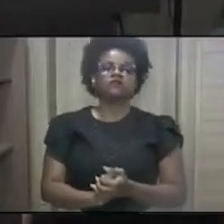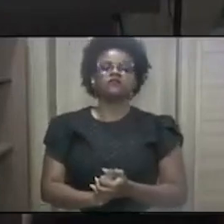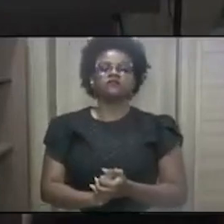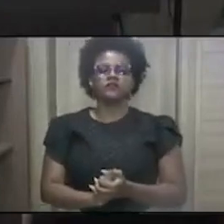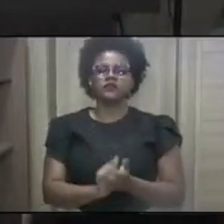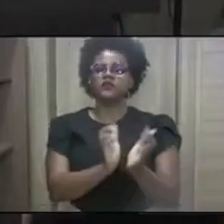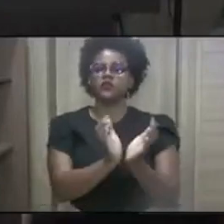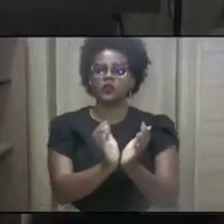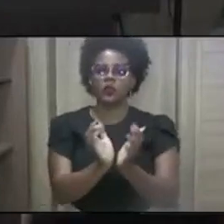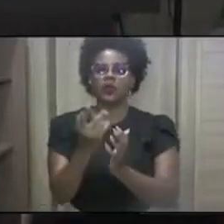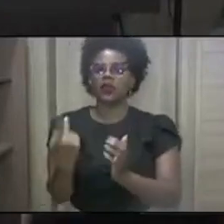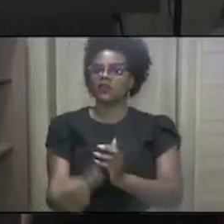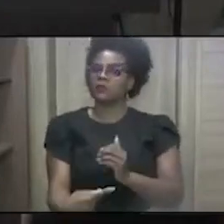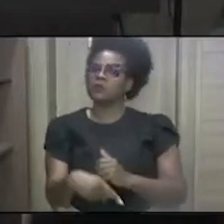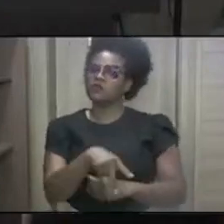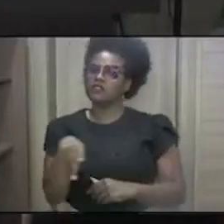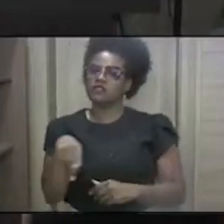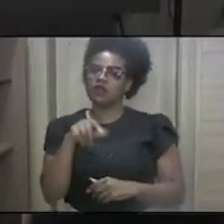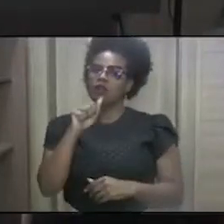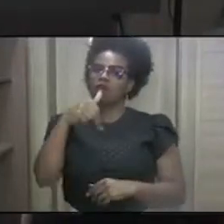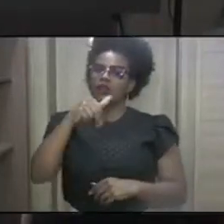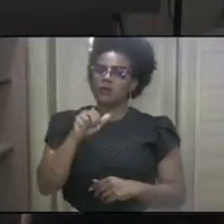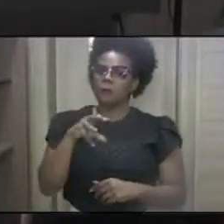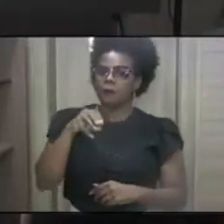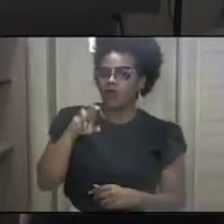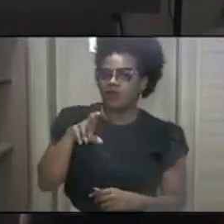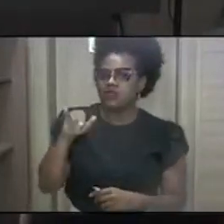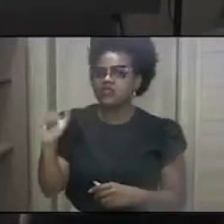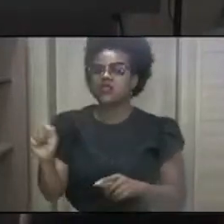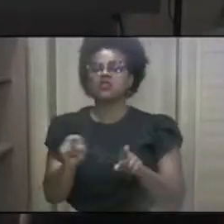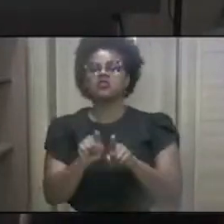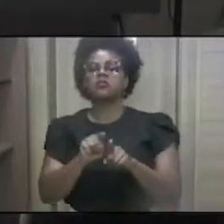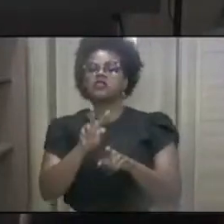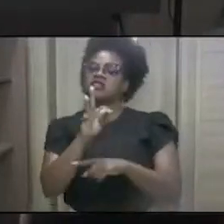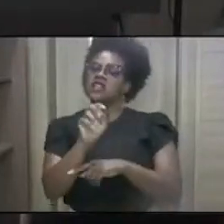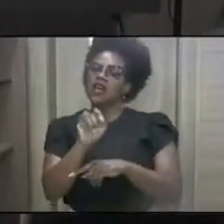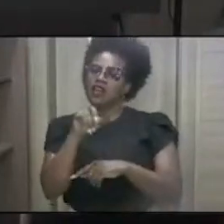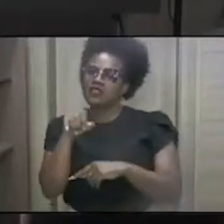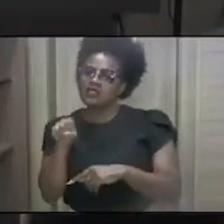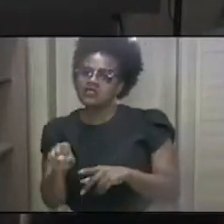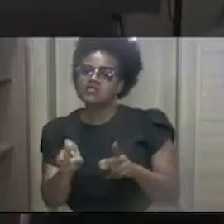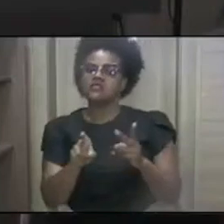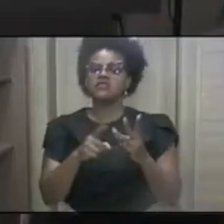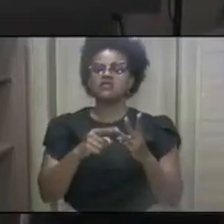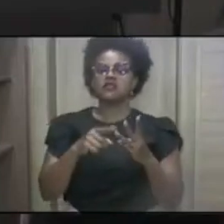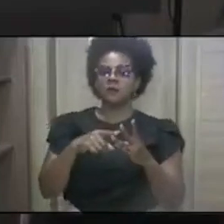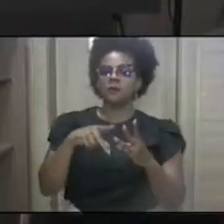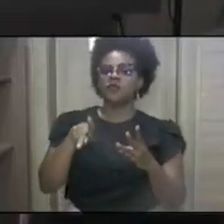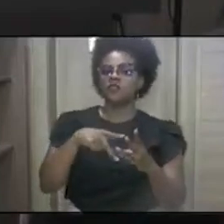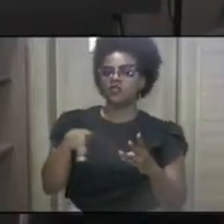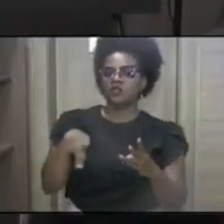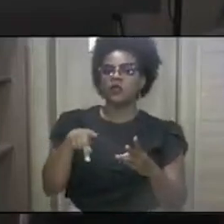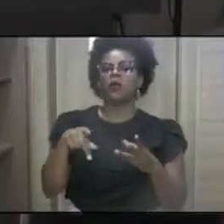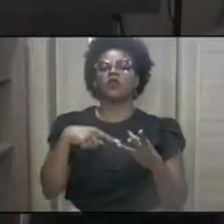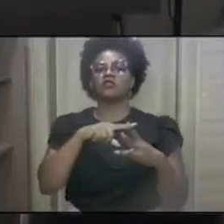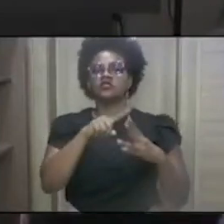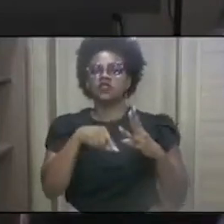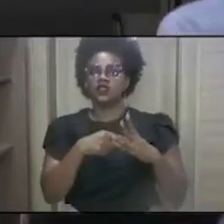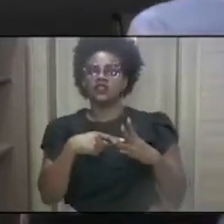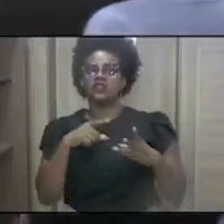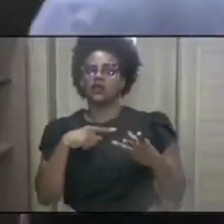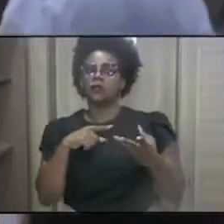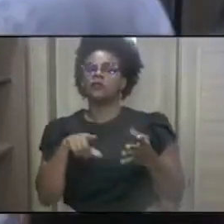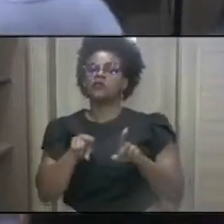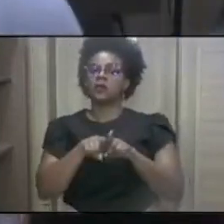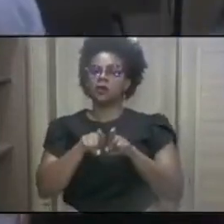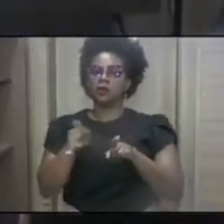o grupo aqui, professora Ana Maria Freire, Thaís Aranha e professora Sandra Garrido de Barros, coordenam 3 metas, além de professora